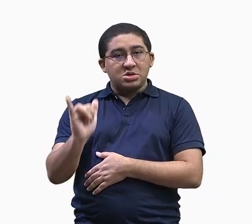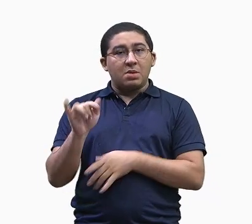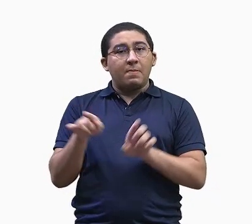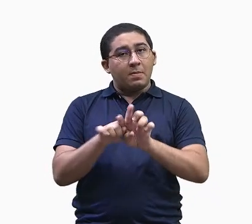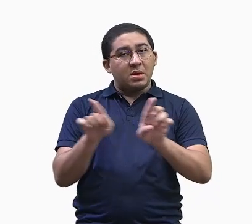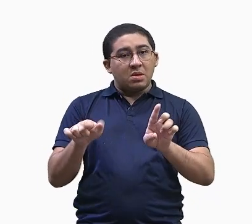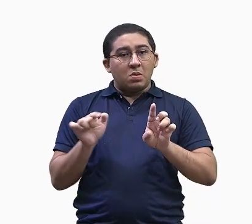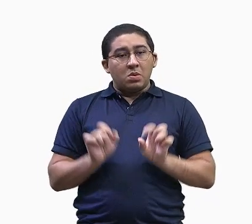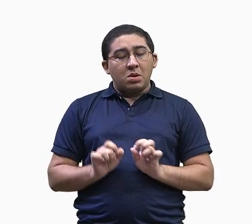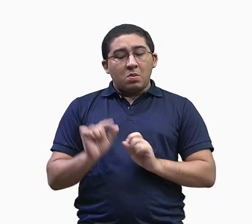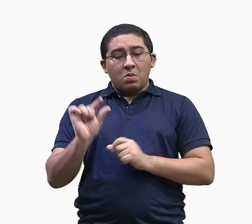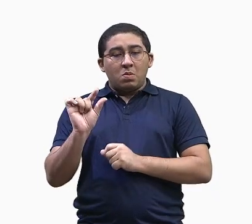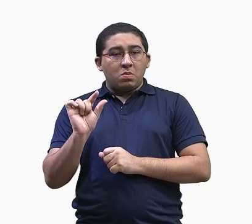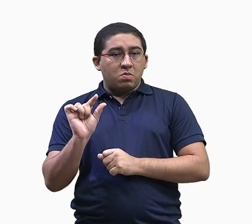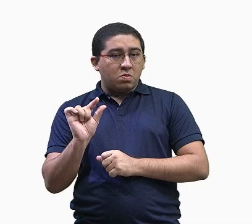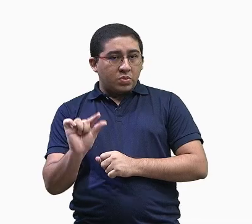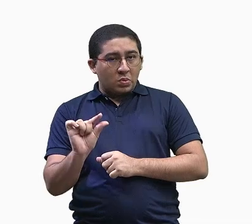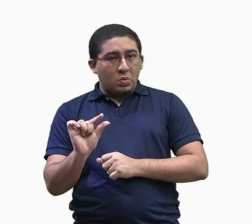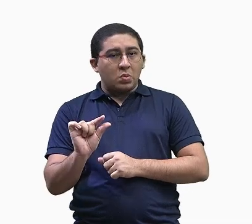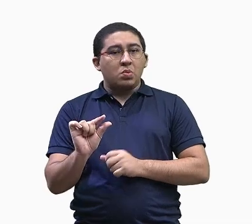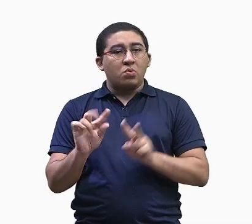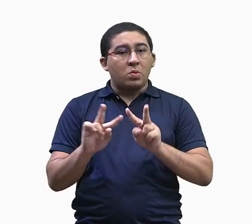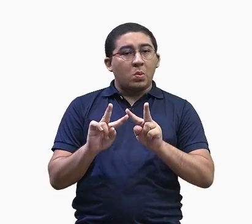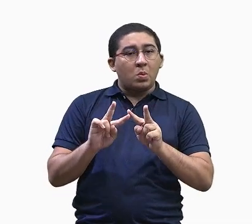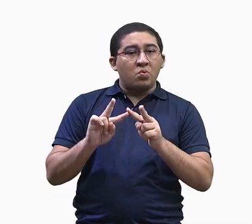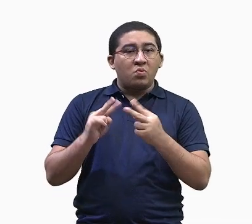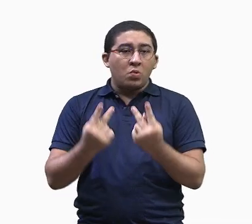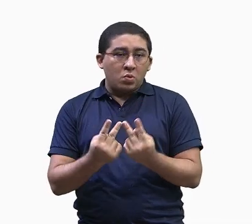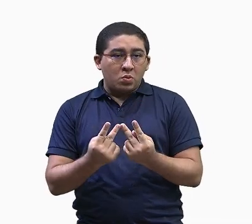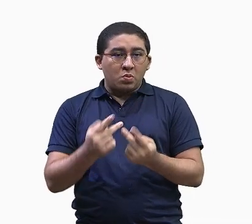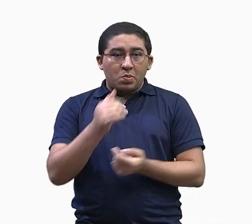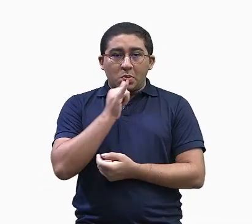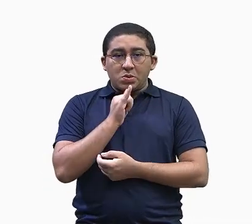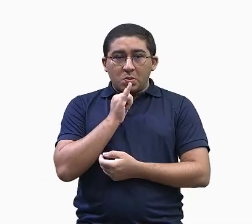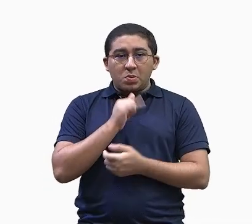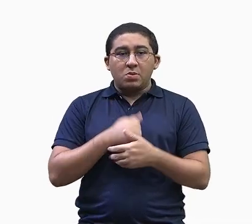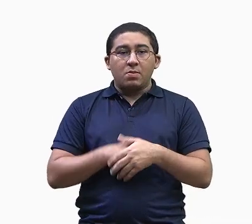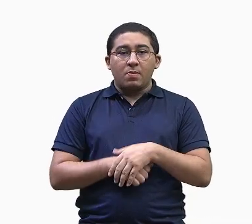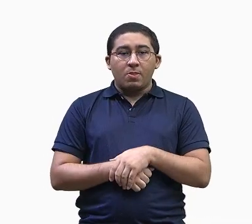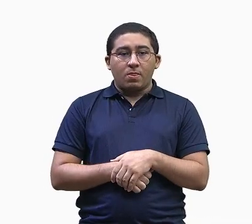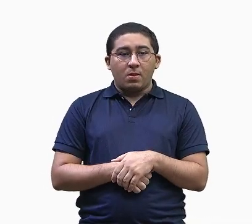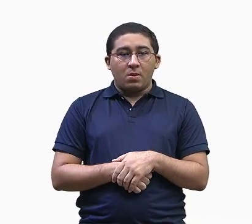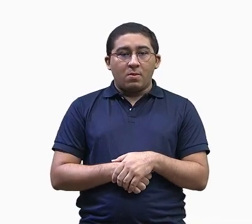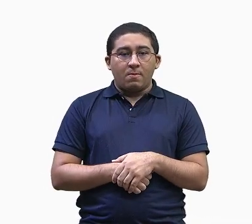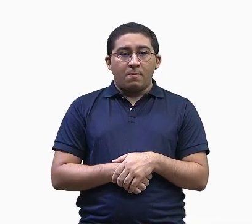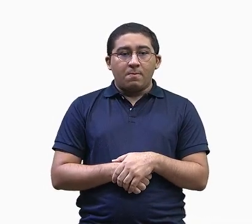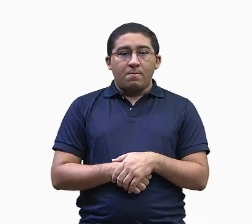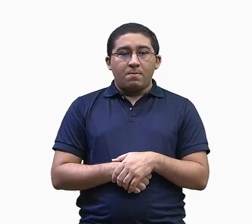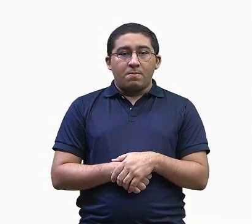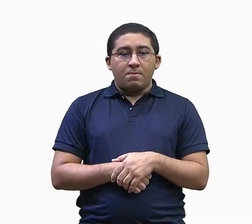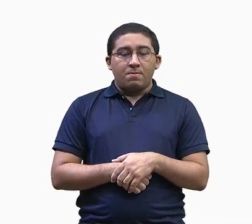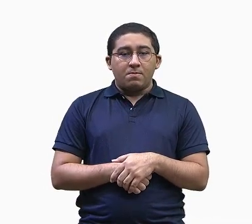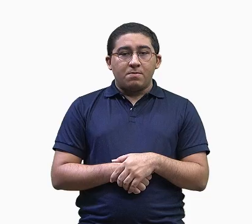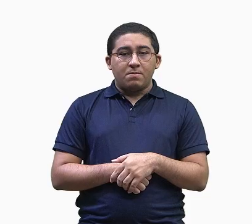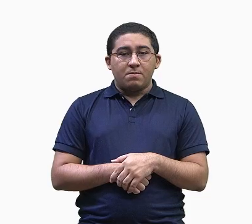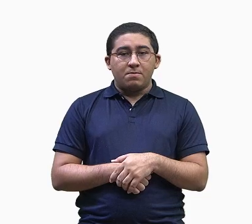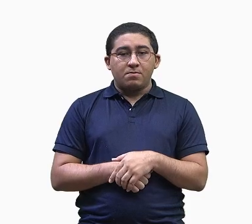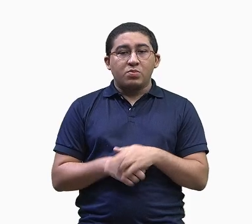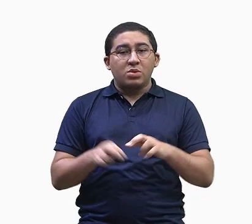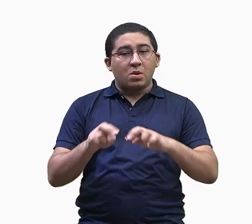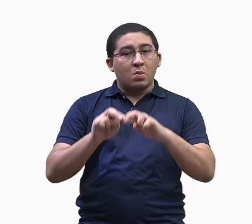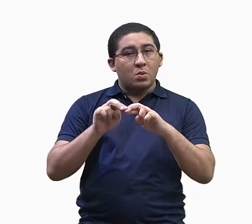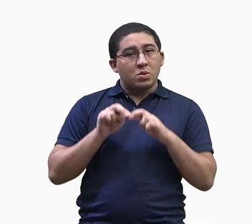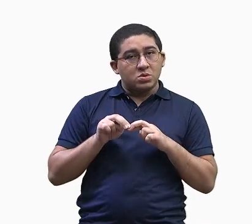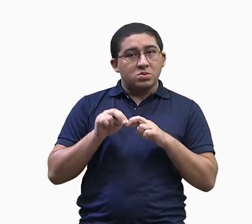relativamente pequeno, né? Vamos verificar aí. E aí nós temos, olha, e esse fator